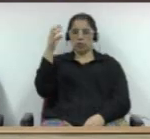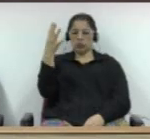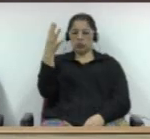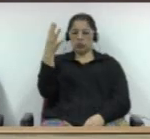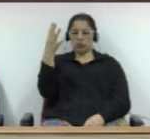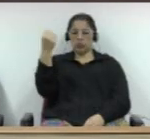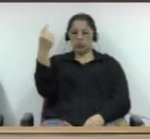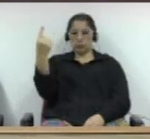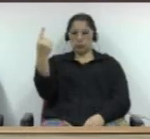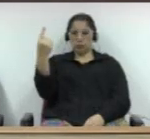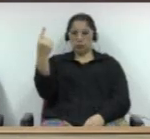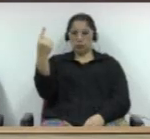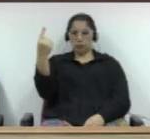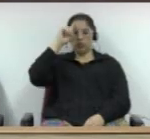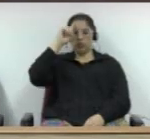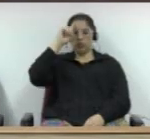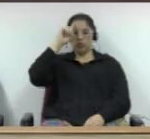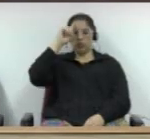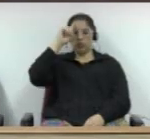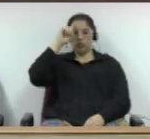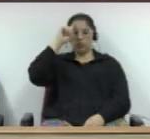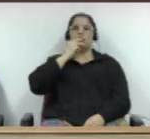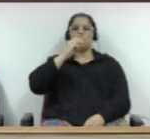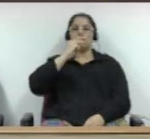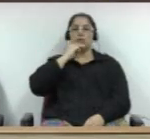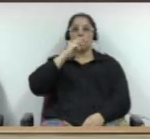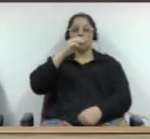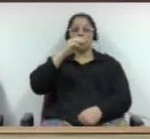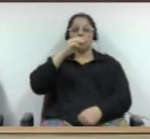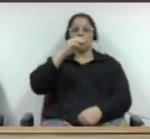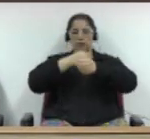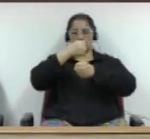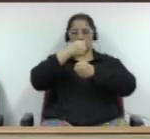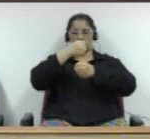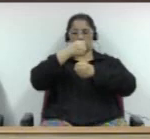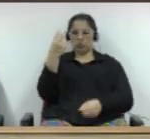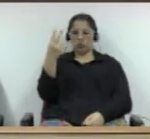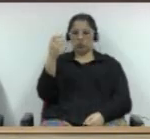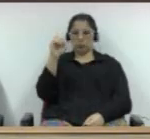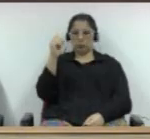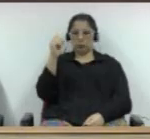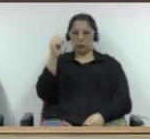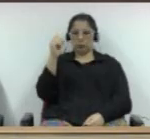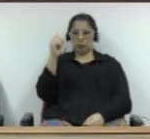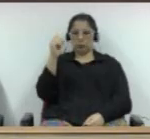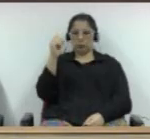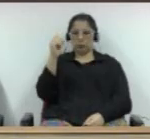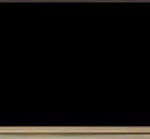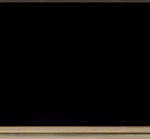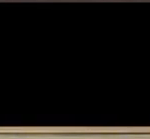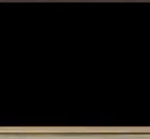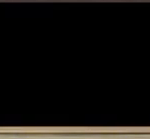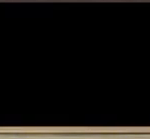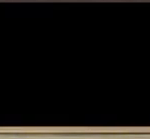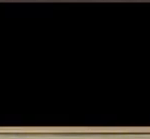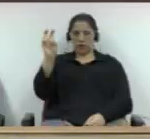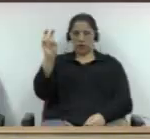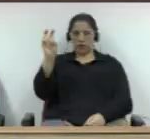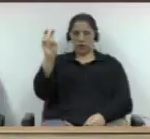5.481, de 3 de março de 2015. Autor, vereador Newton Santos.